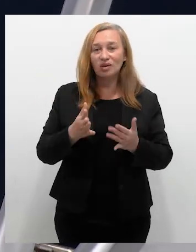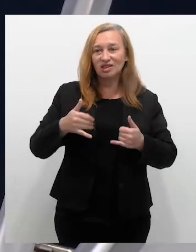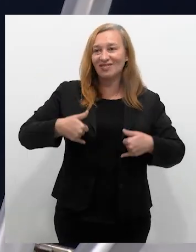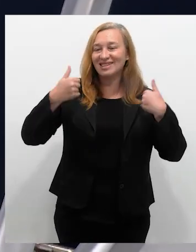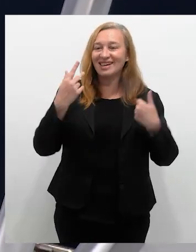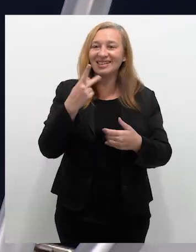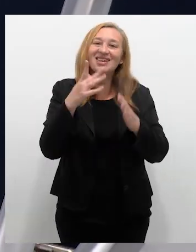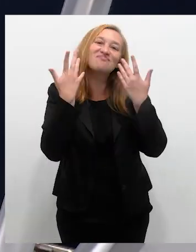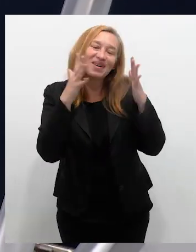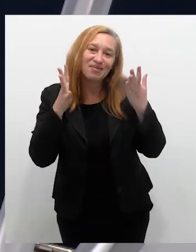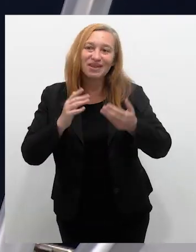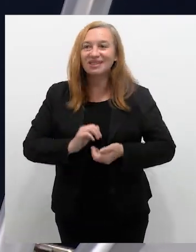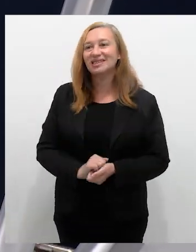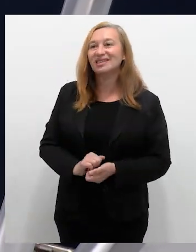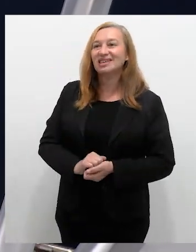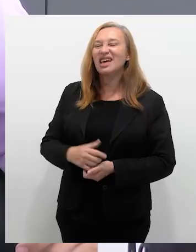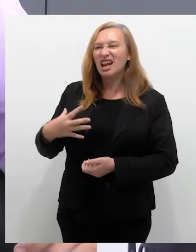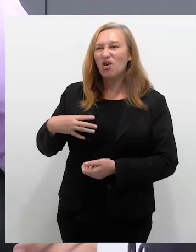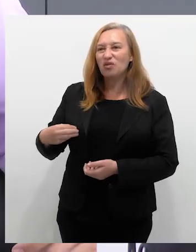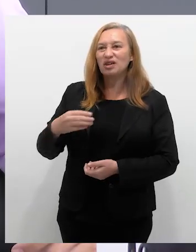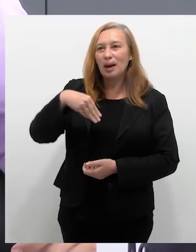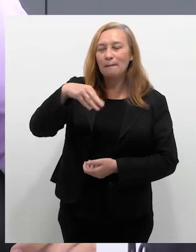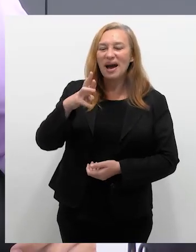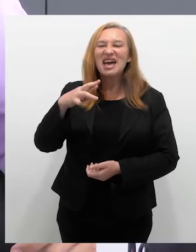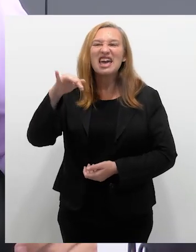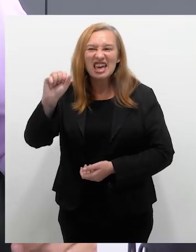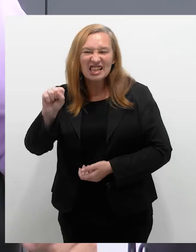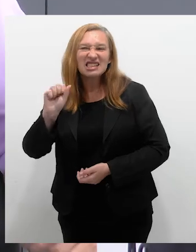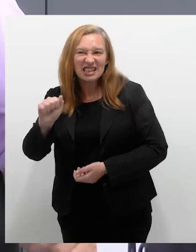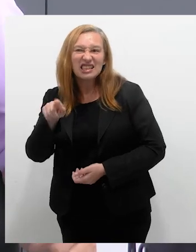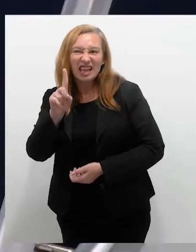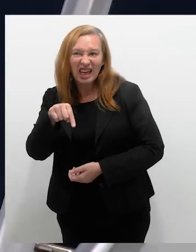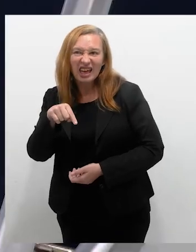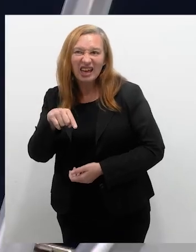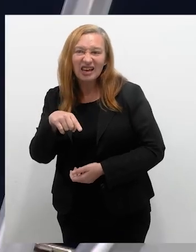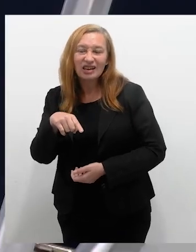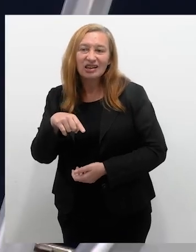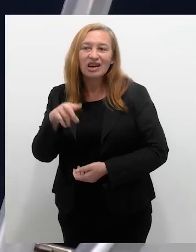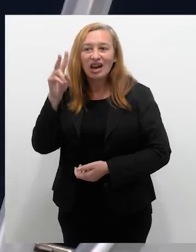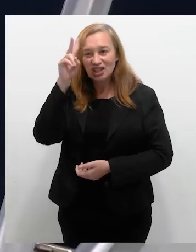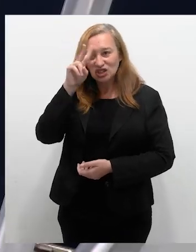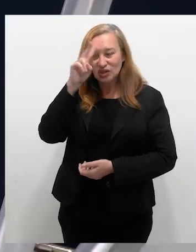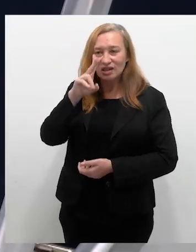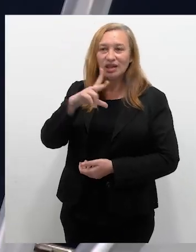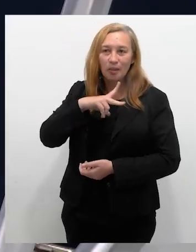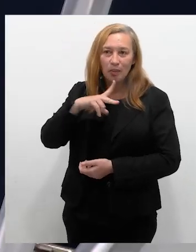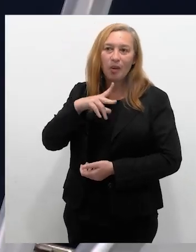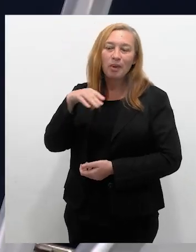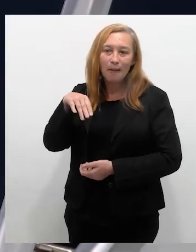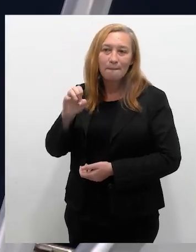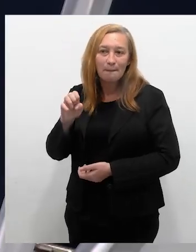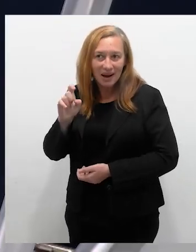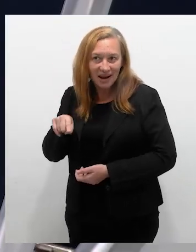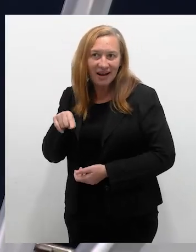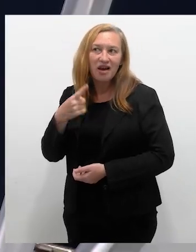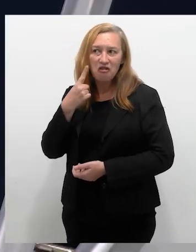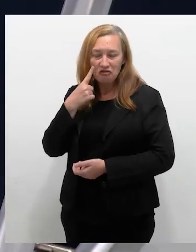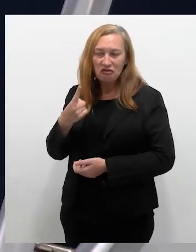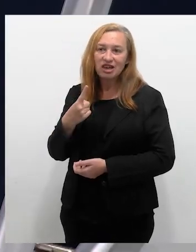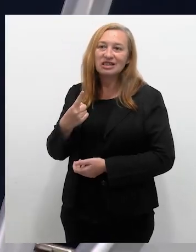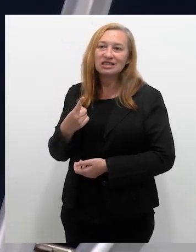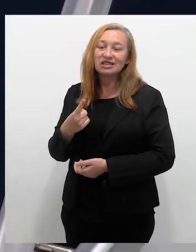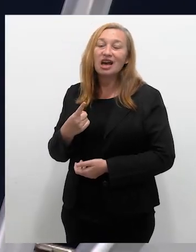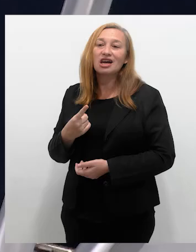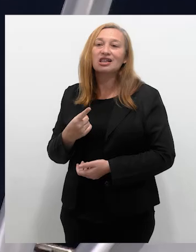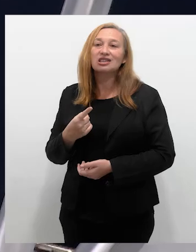dele. Um beijo, parabéns. Ele é um filho da Maísa, se não me engano, né? Filho. Foi dirigir a história da própria mãe. Da própria mãe, na olha. Carne. Não,